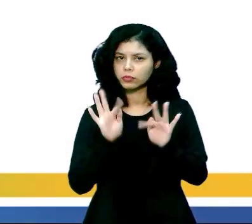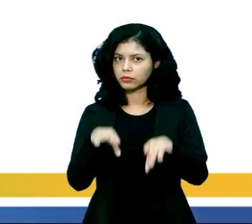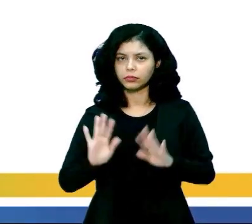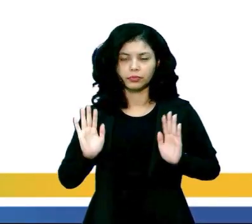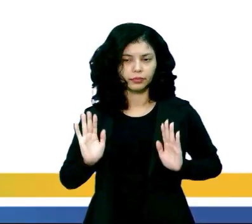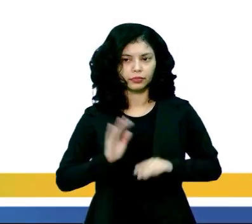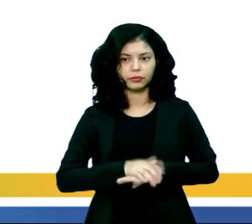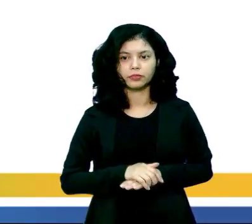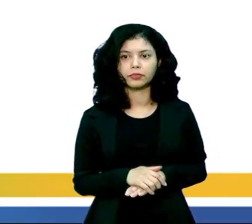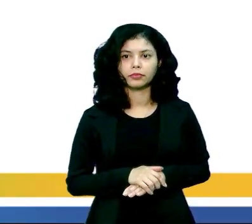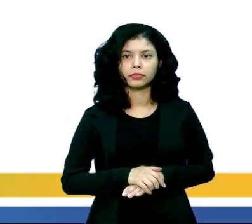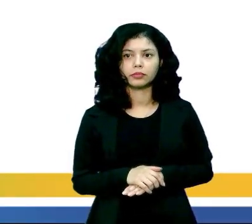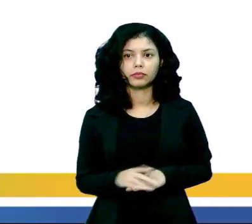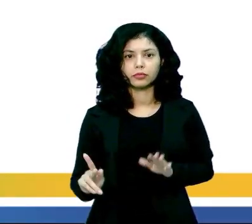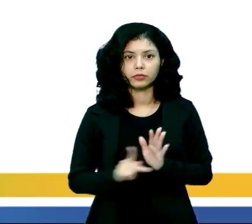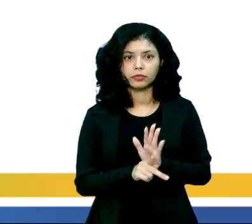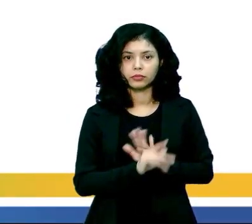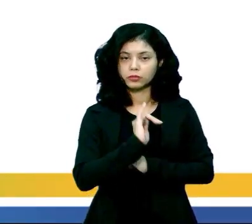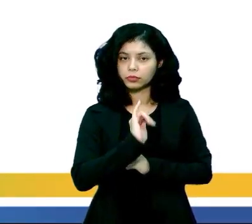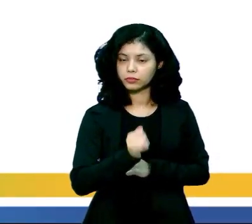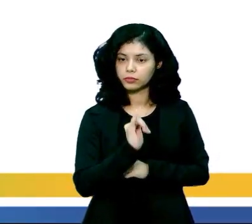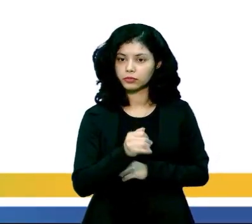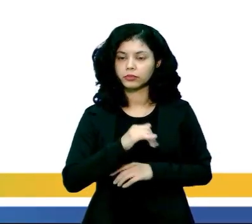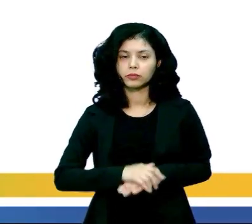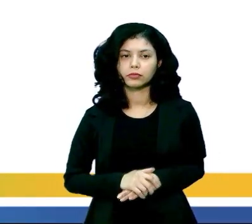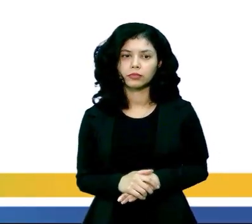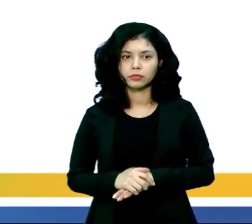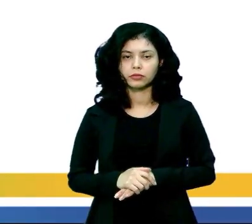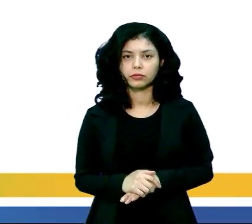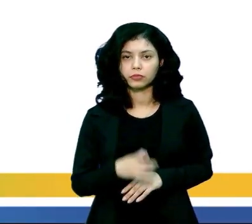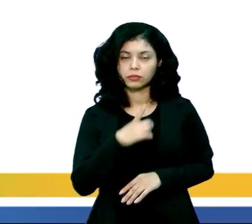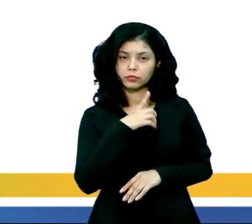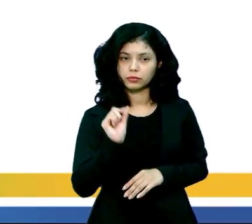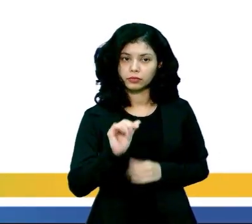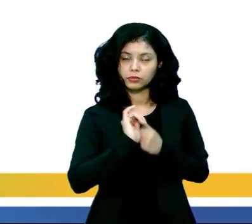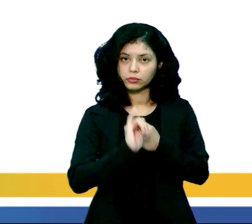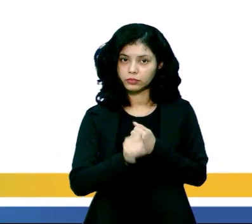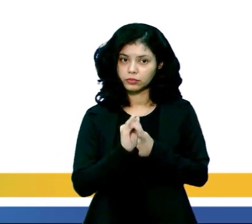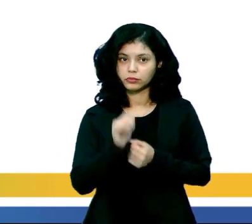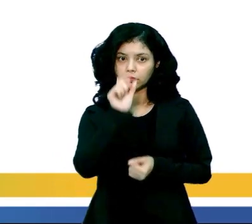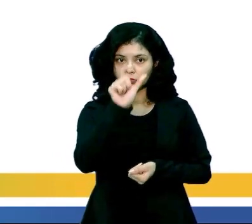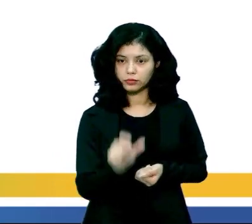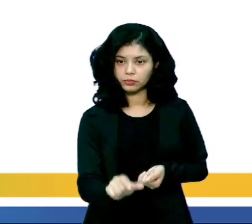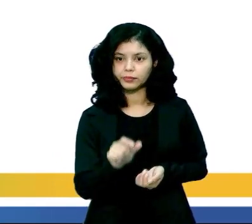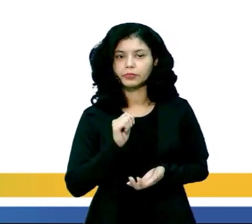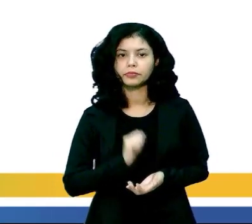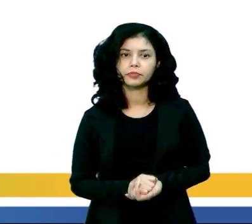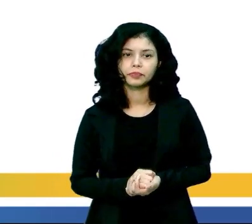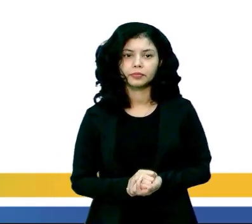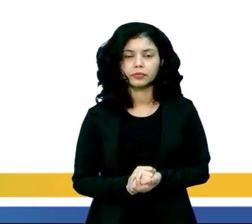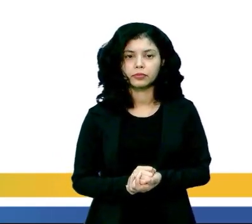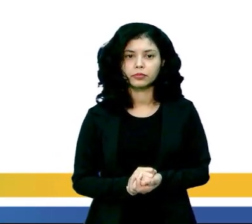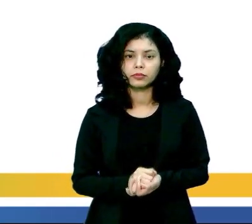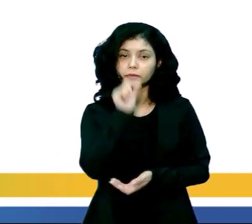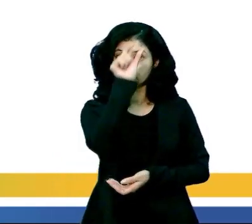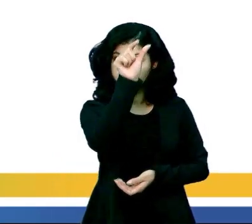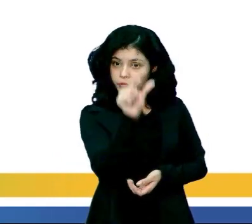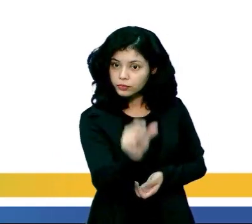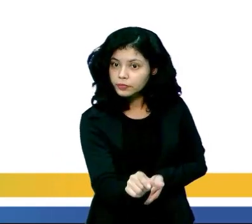enfim. Então, dentro dos elementos da narrativa, nós temos o narrador, né?